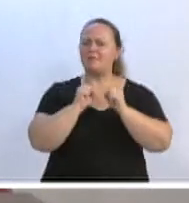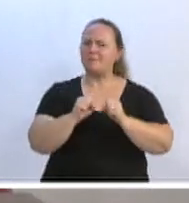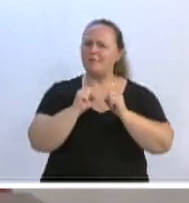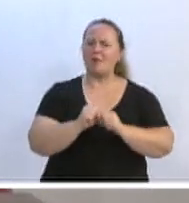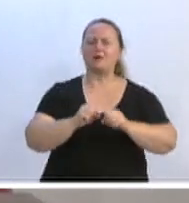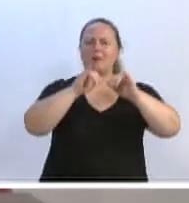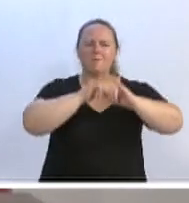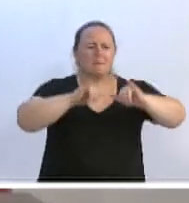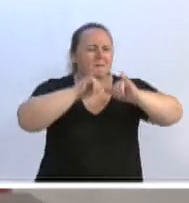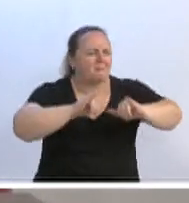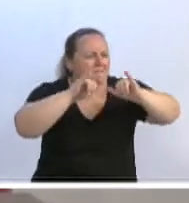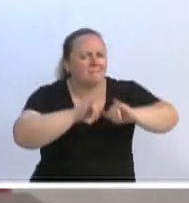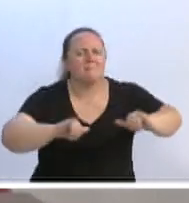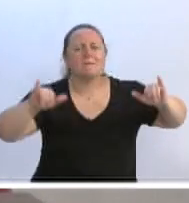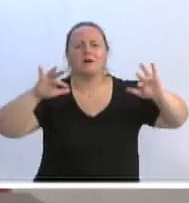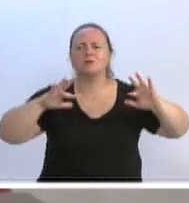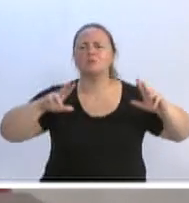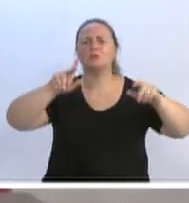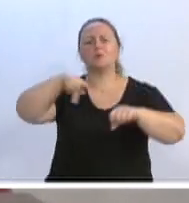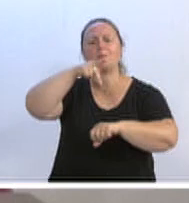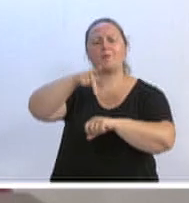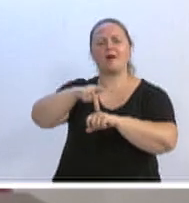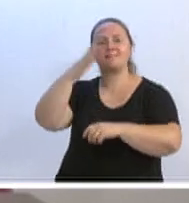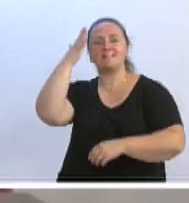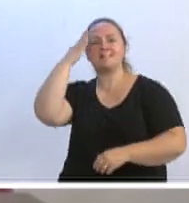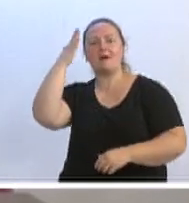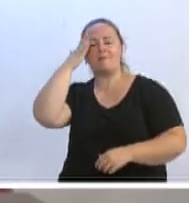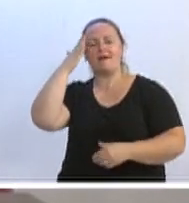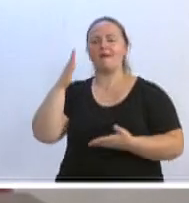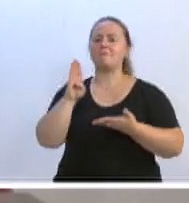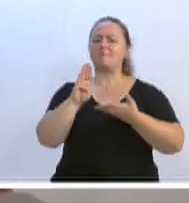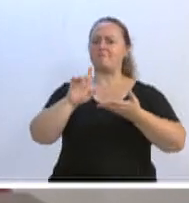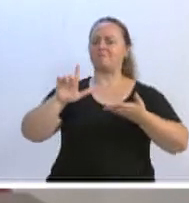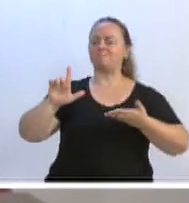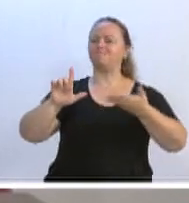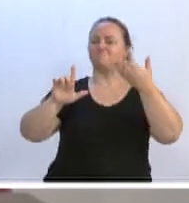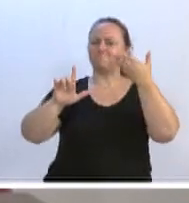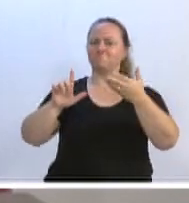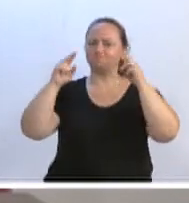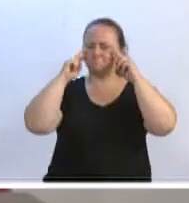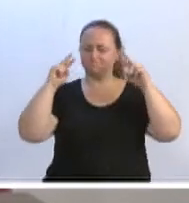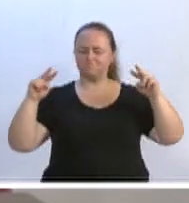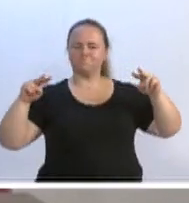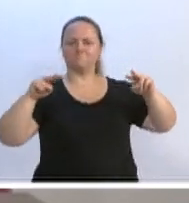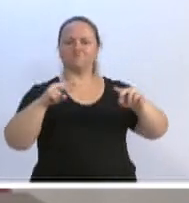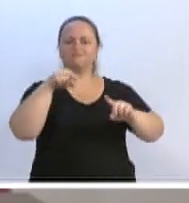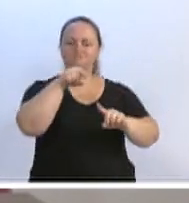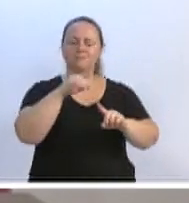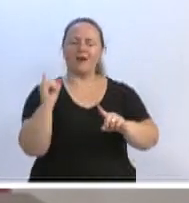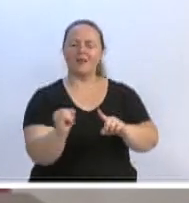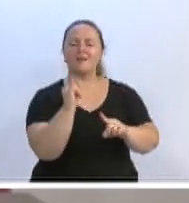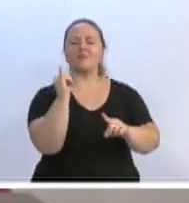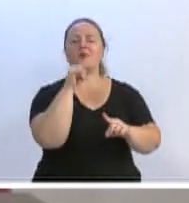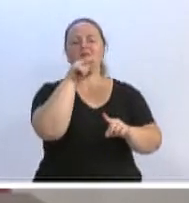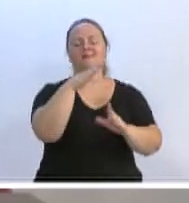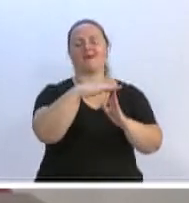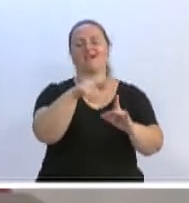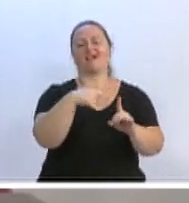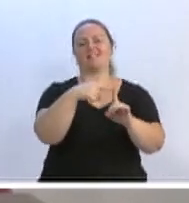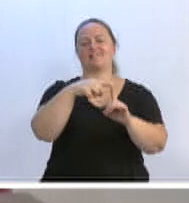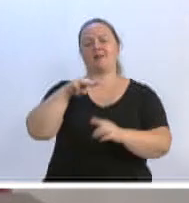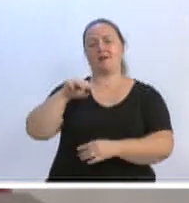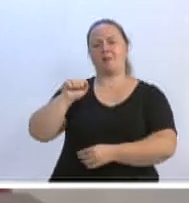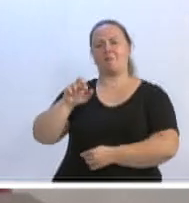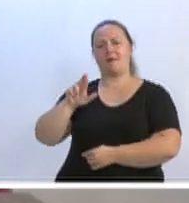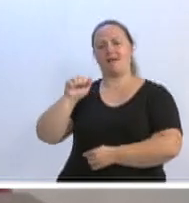divulgar por todo o país que Blumenau reconheceu a importância da Igreja Cristã Maranata, porque